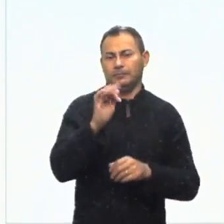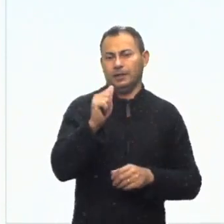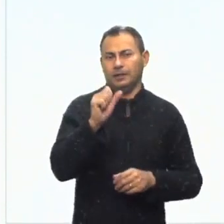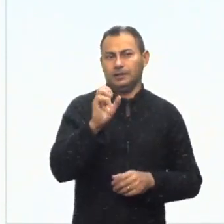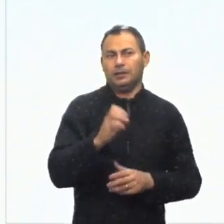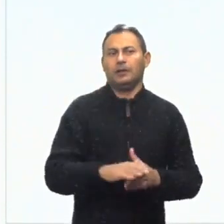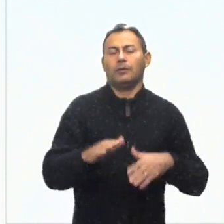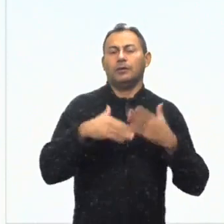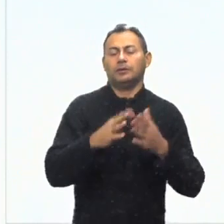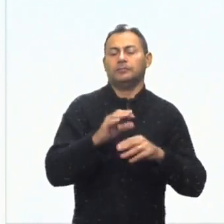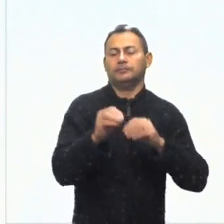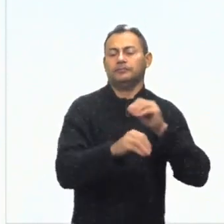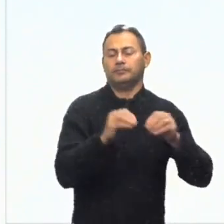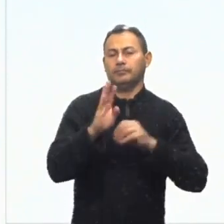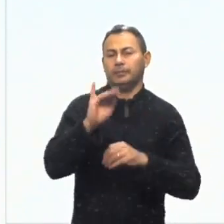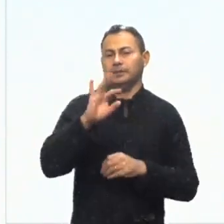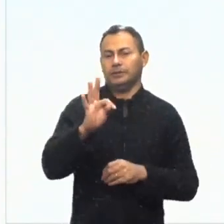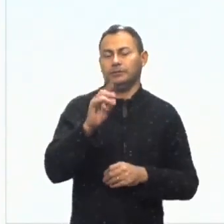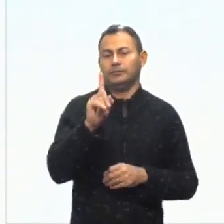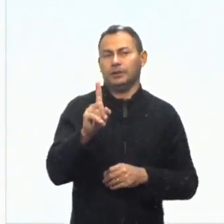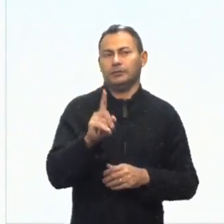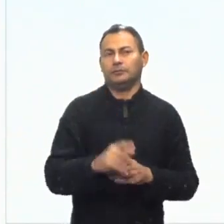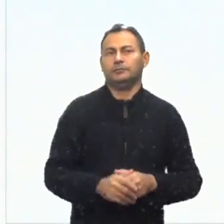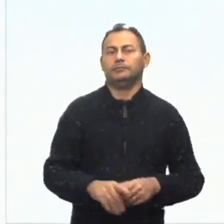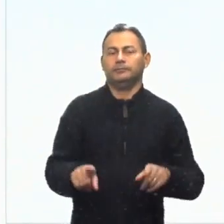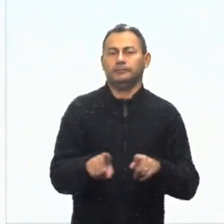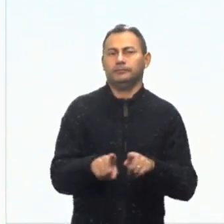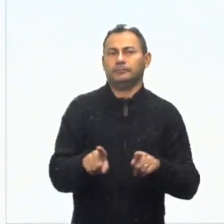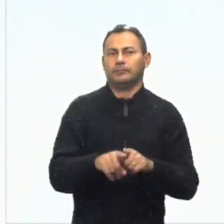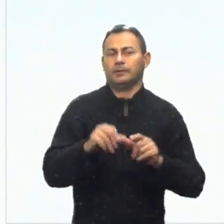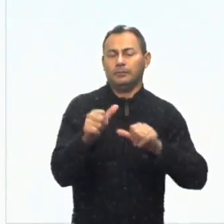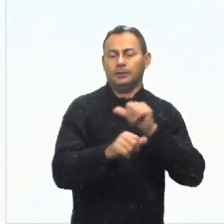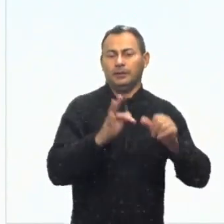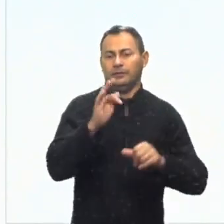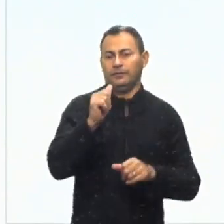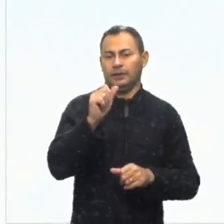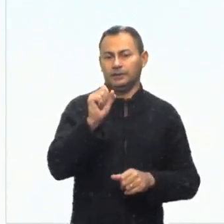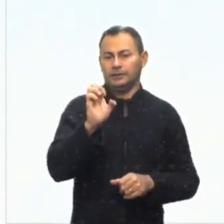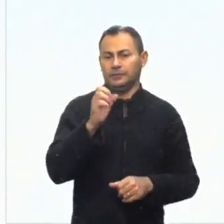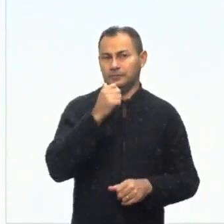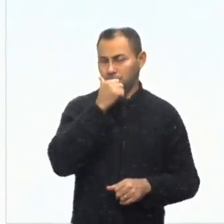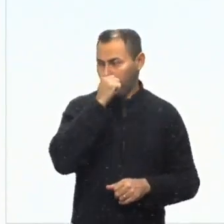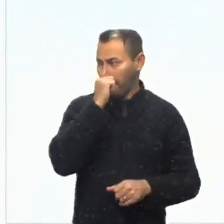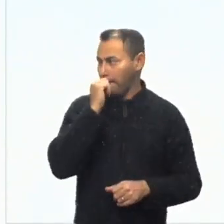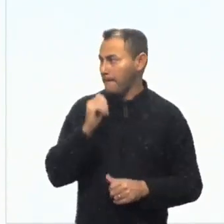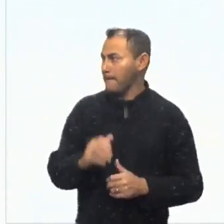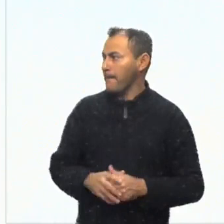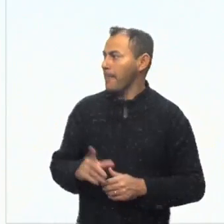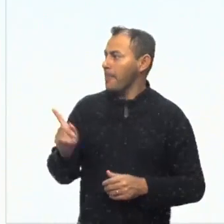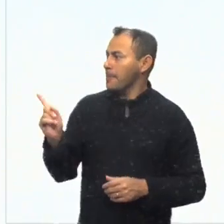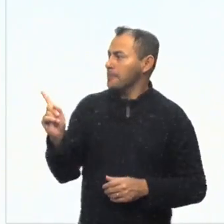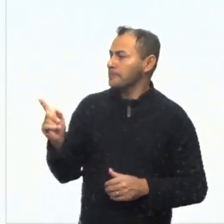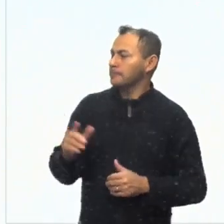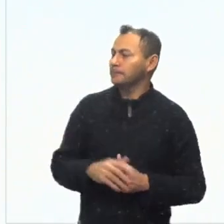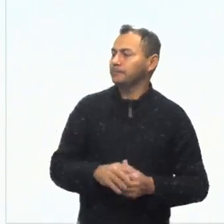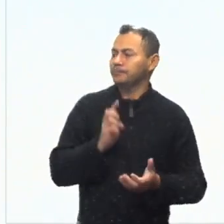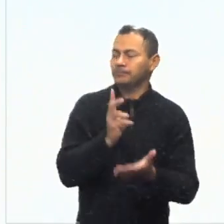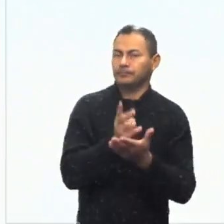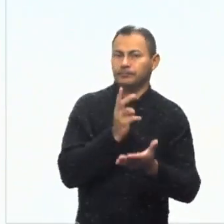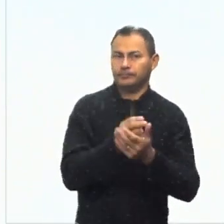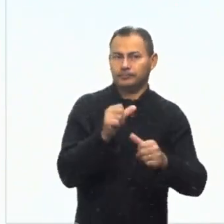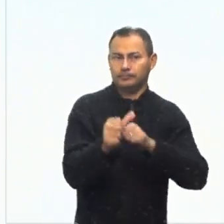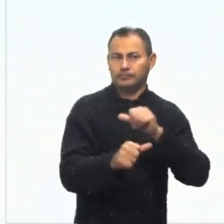fase. E quando tem a transição do bit 1 para 1, também tem uma mudança de fase. Então aqui sempre teve